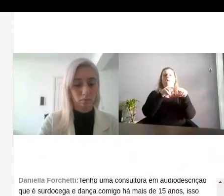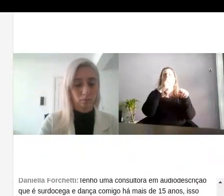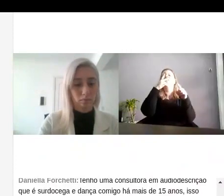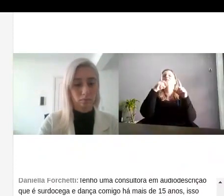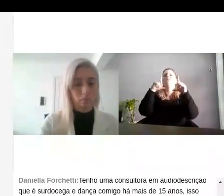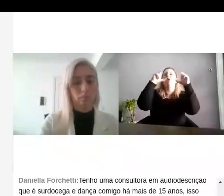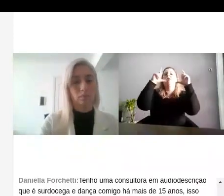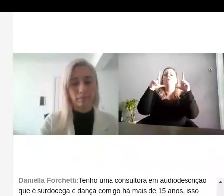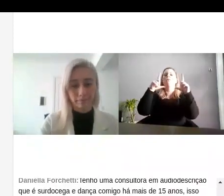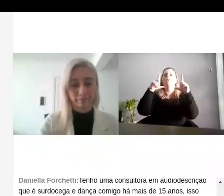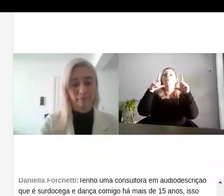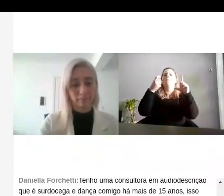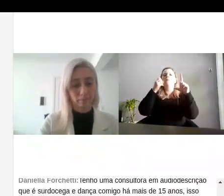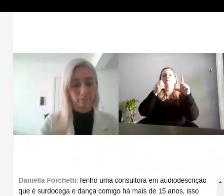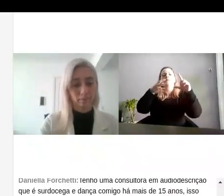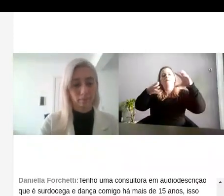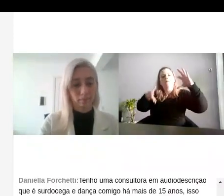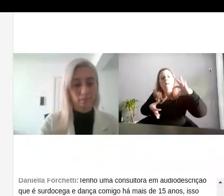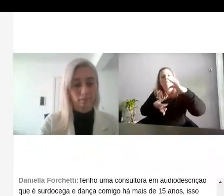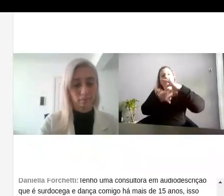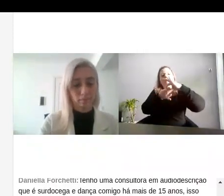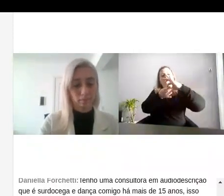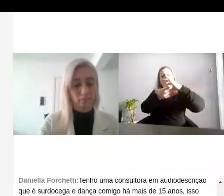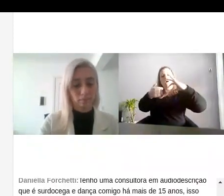arte. A mesma coisa no cinema.